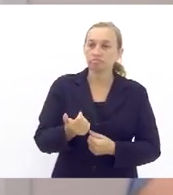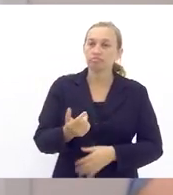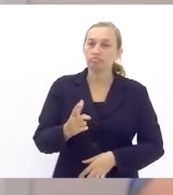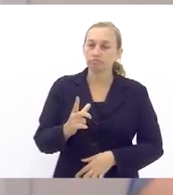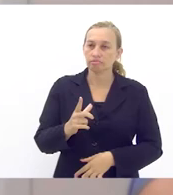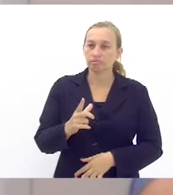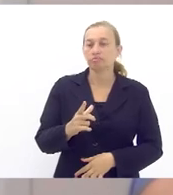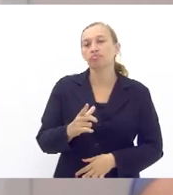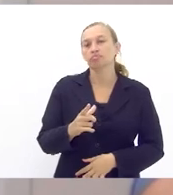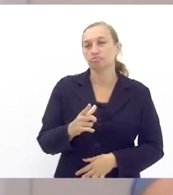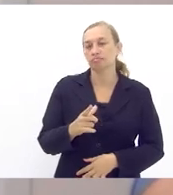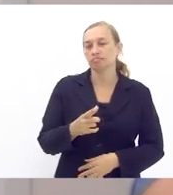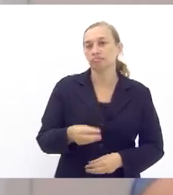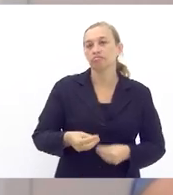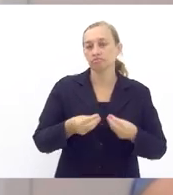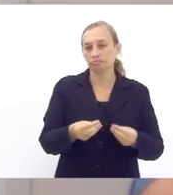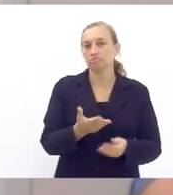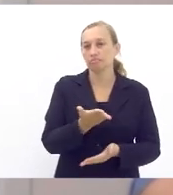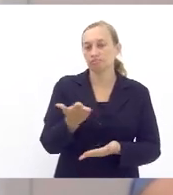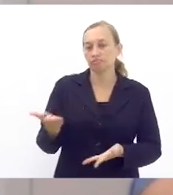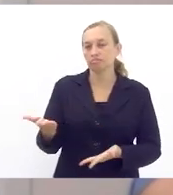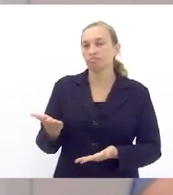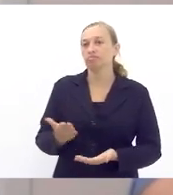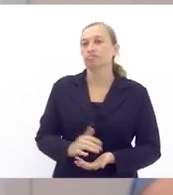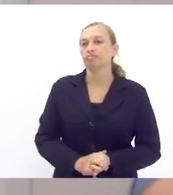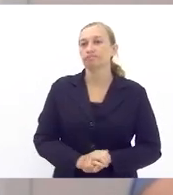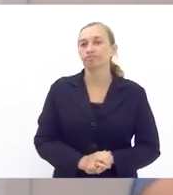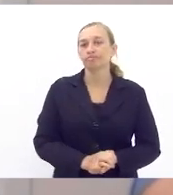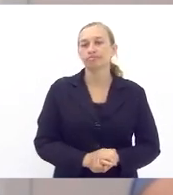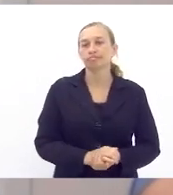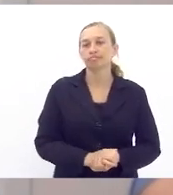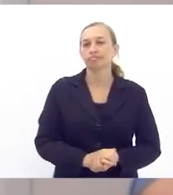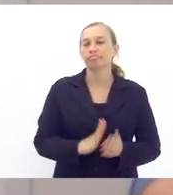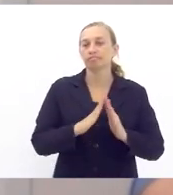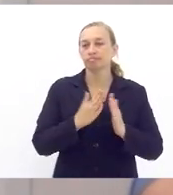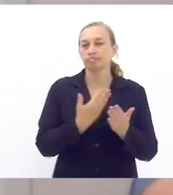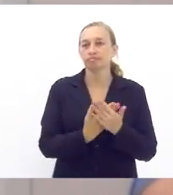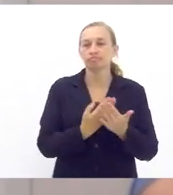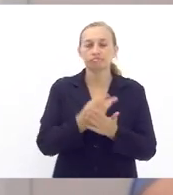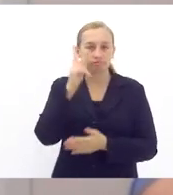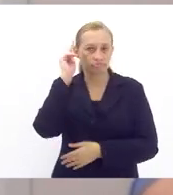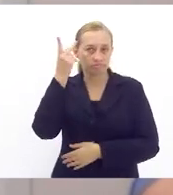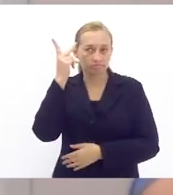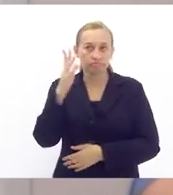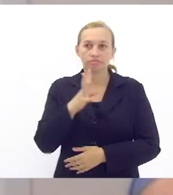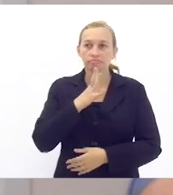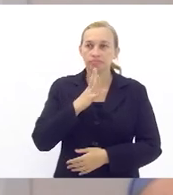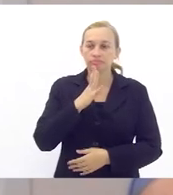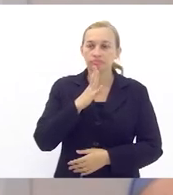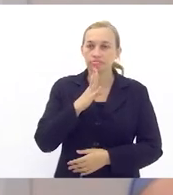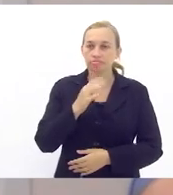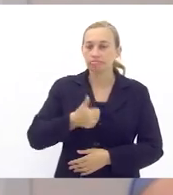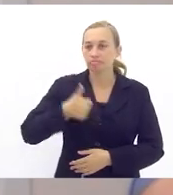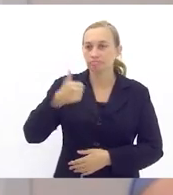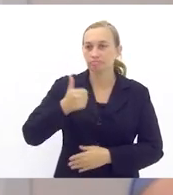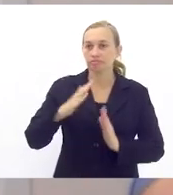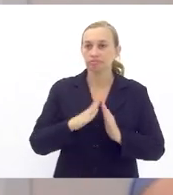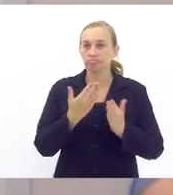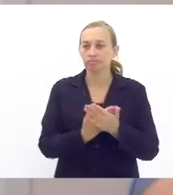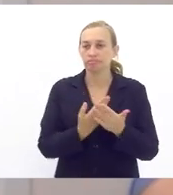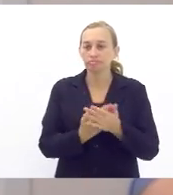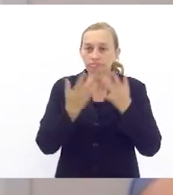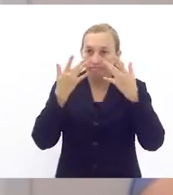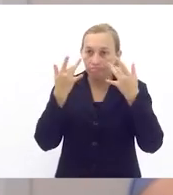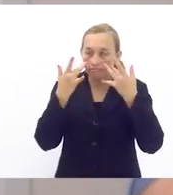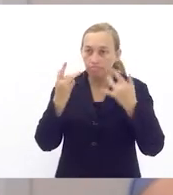o melhor possível por essa por essa Martins Pena que é historicamente conhecida como o nosso Bis primeira nossa primeira escola de